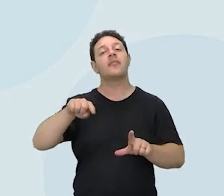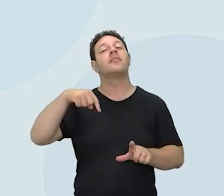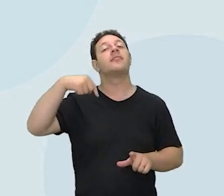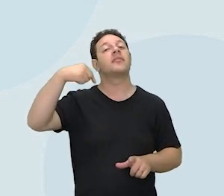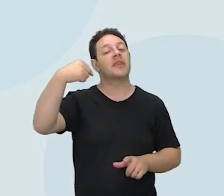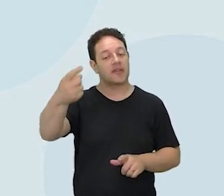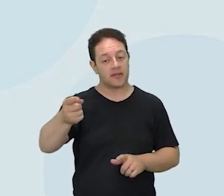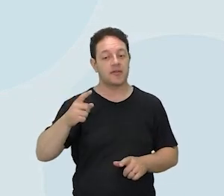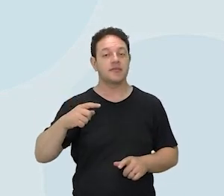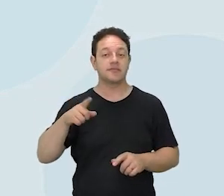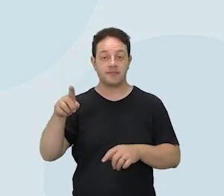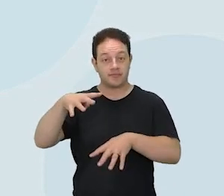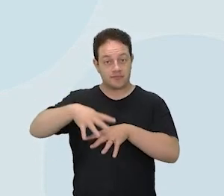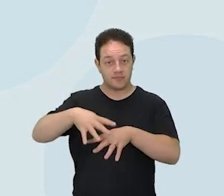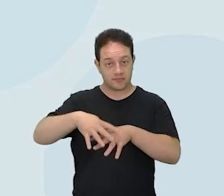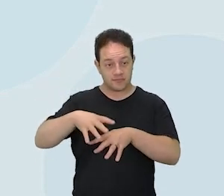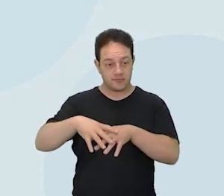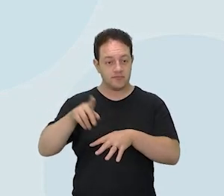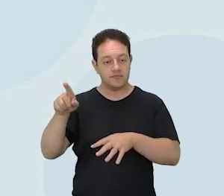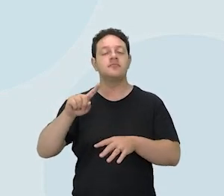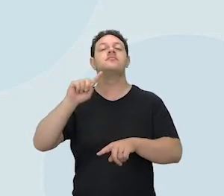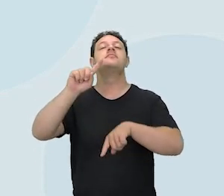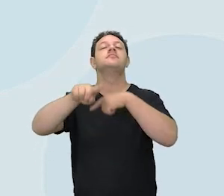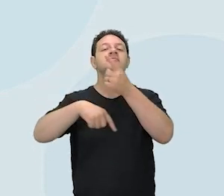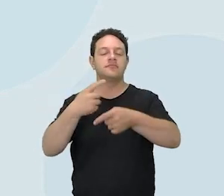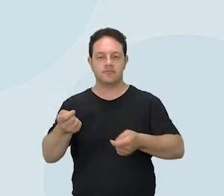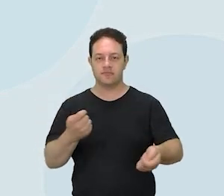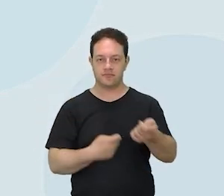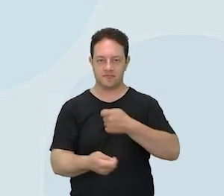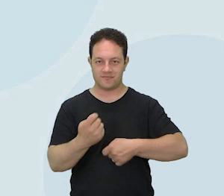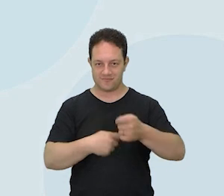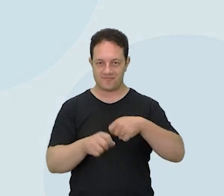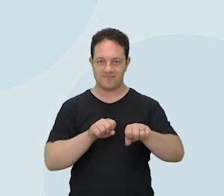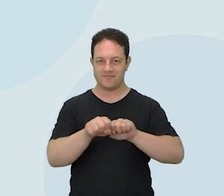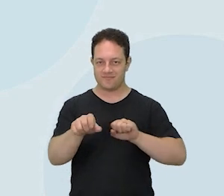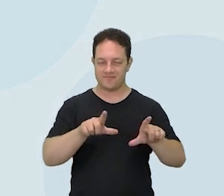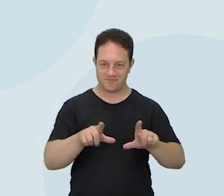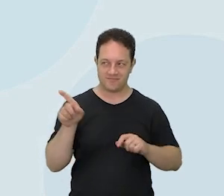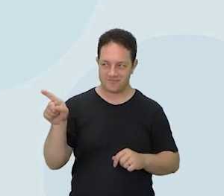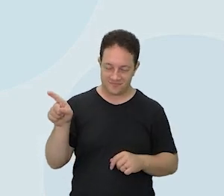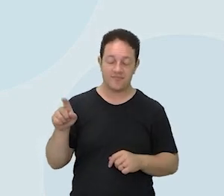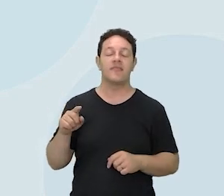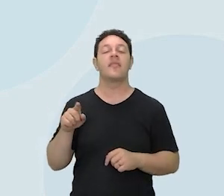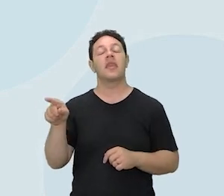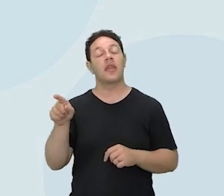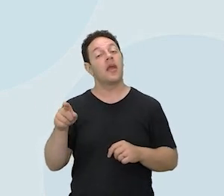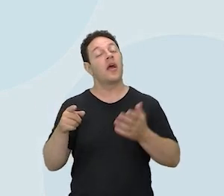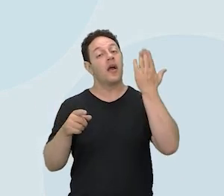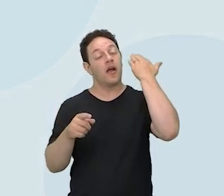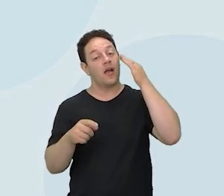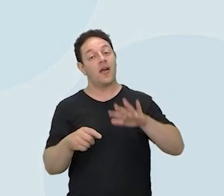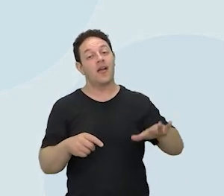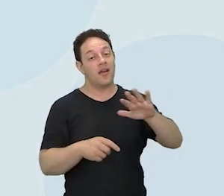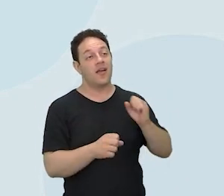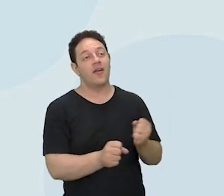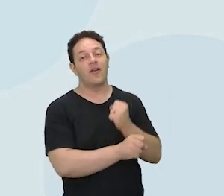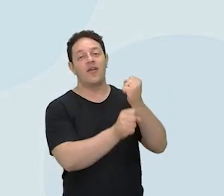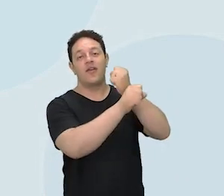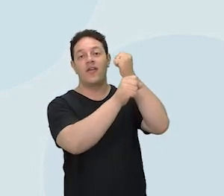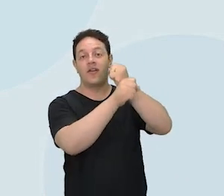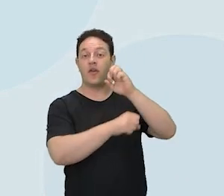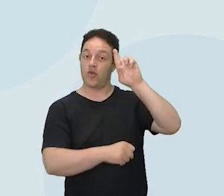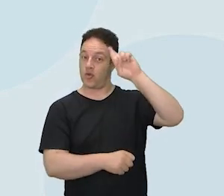formou em matemática e depois em administração. Ele era, né, da área de construção civil, ele era mestre